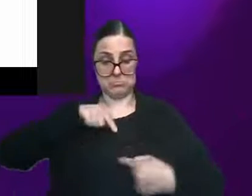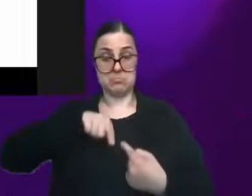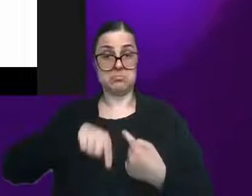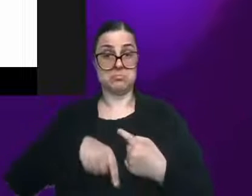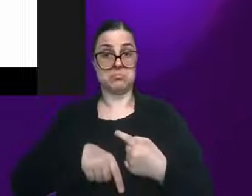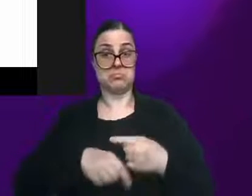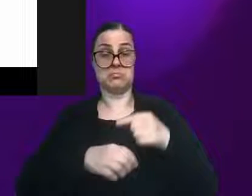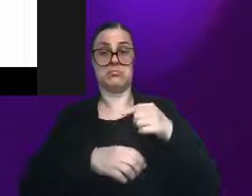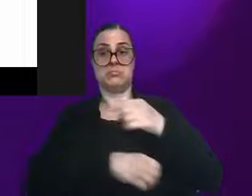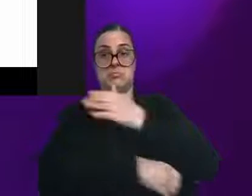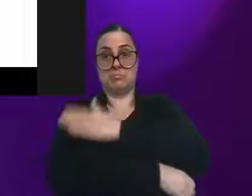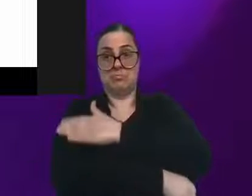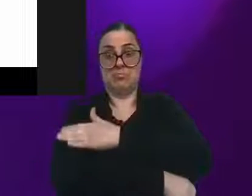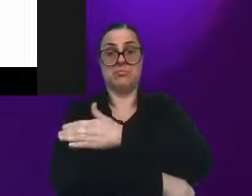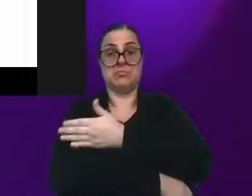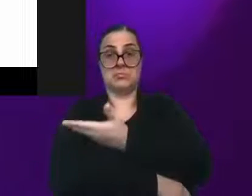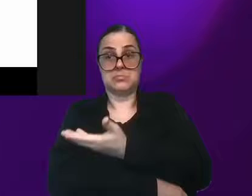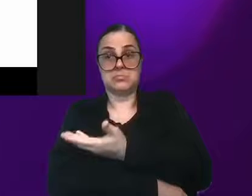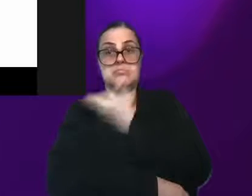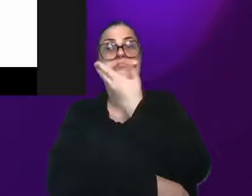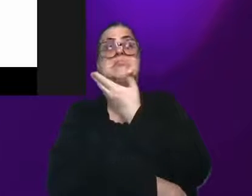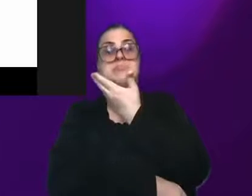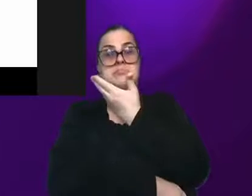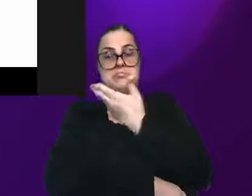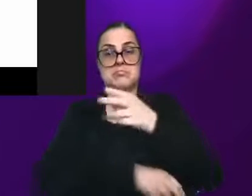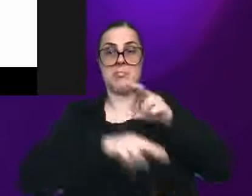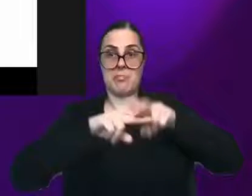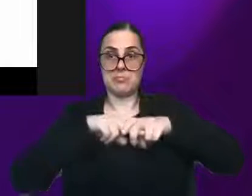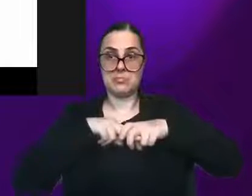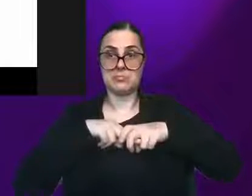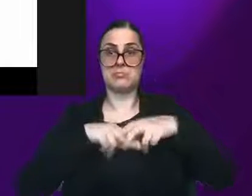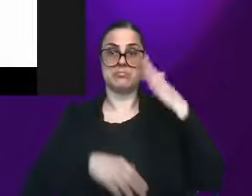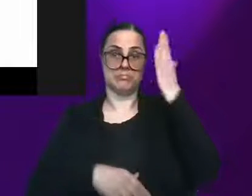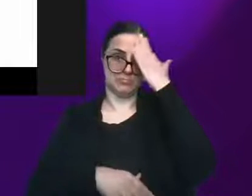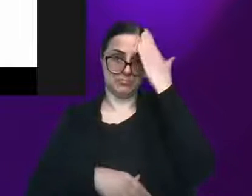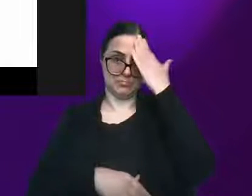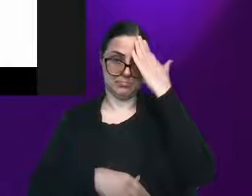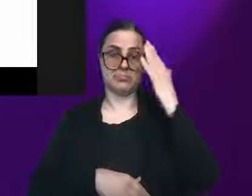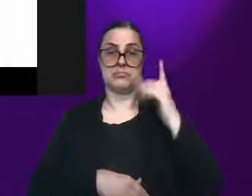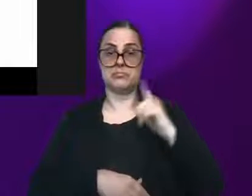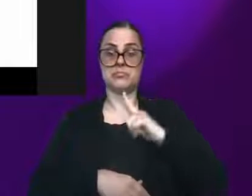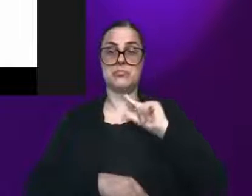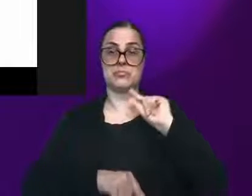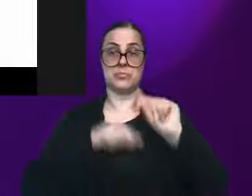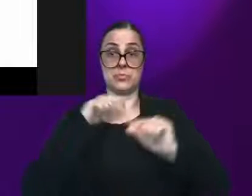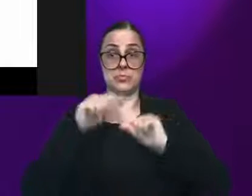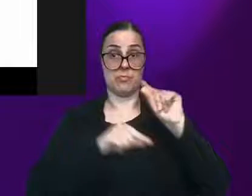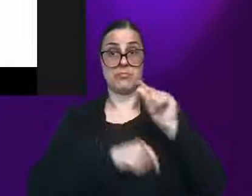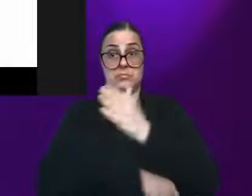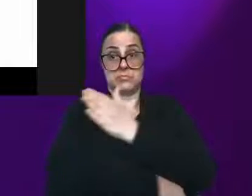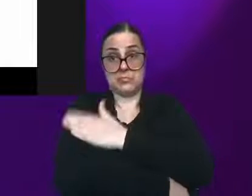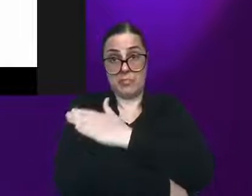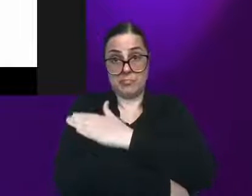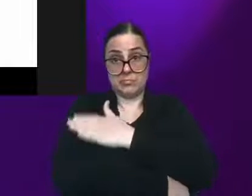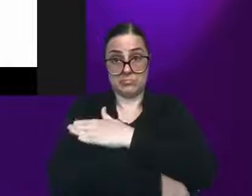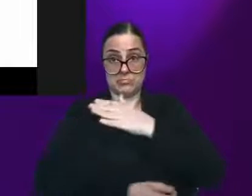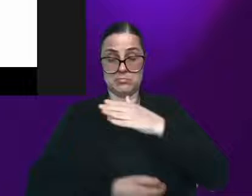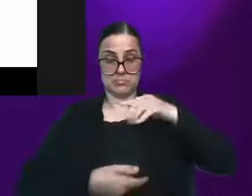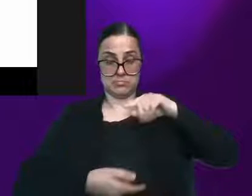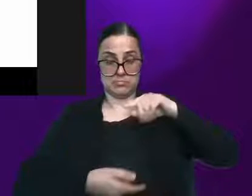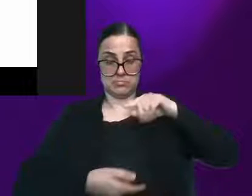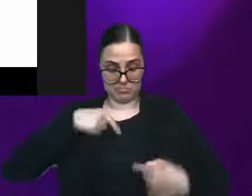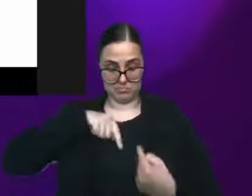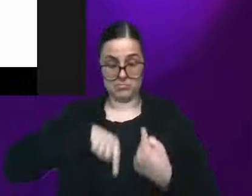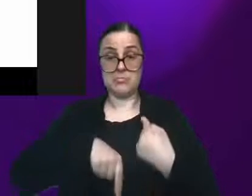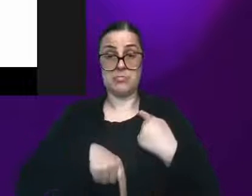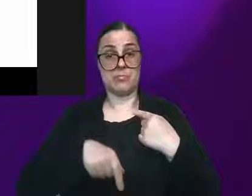filtração glomerular. A Renata tocou nisso. A perfusão do órgão não depende só da pressão arterial, da perfusão, ela depende também